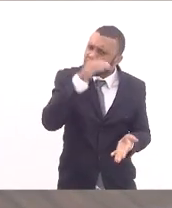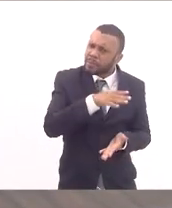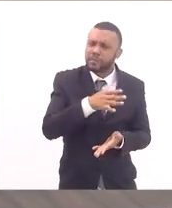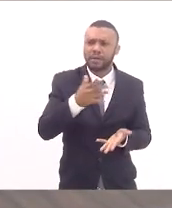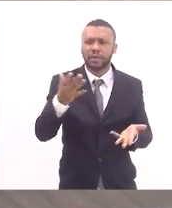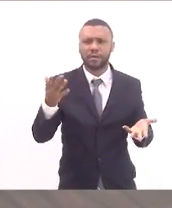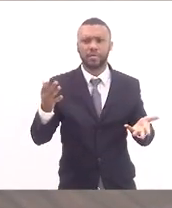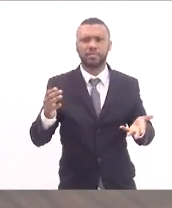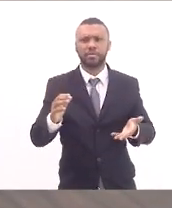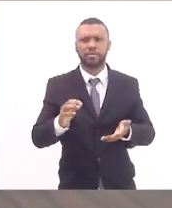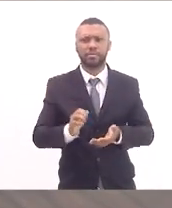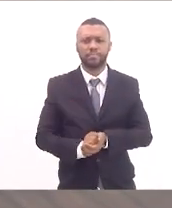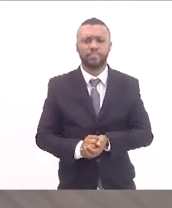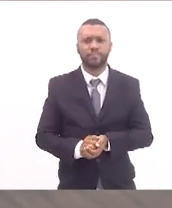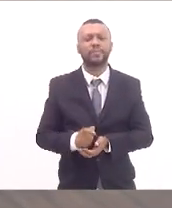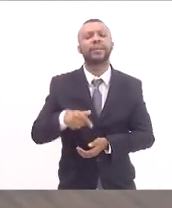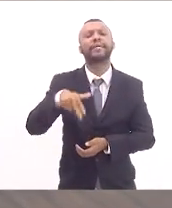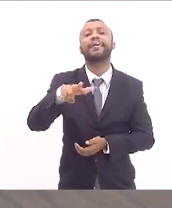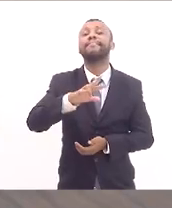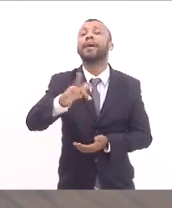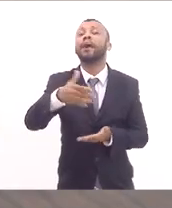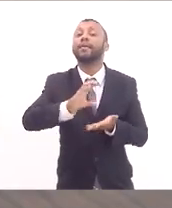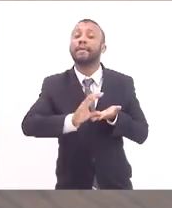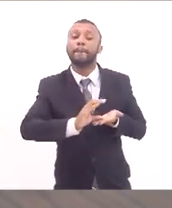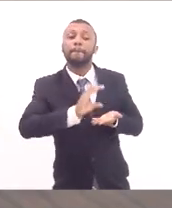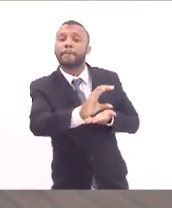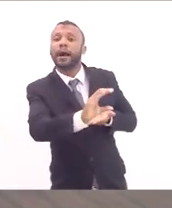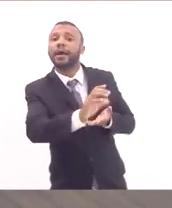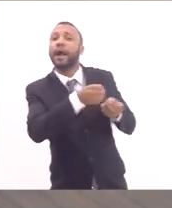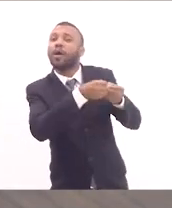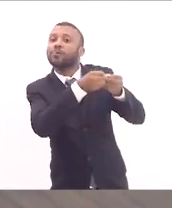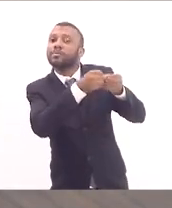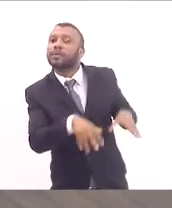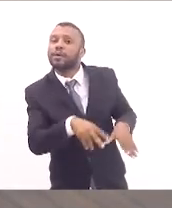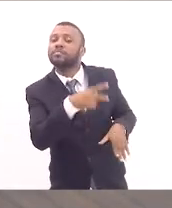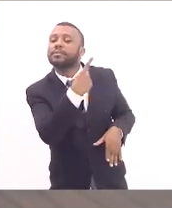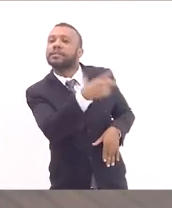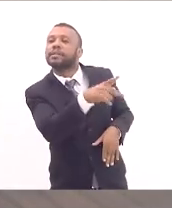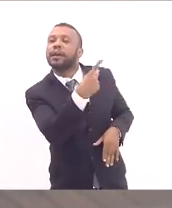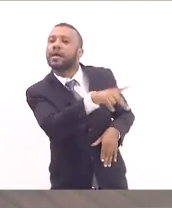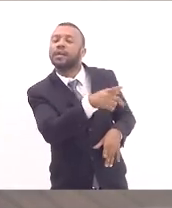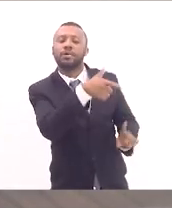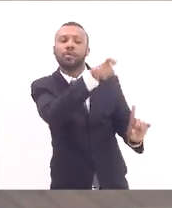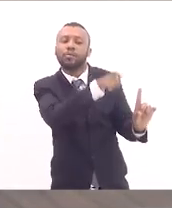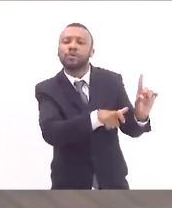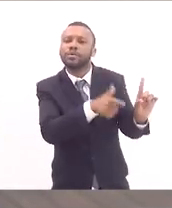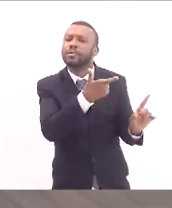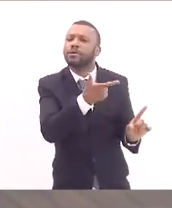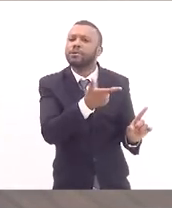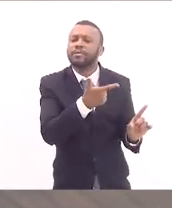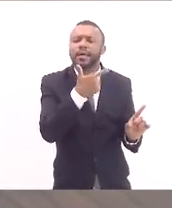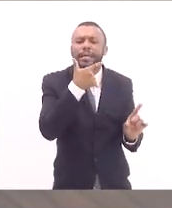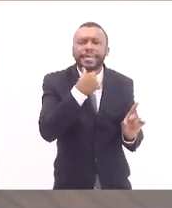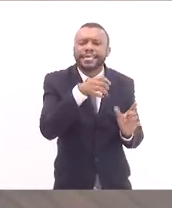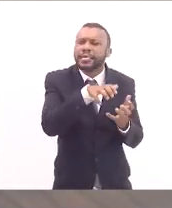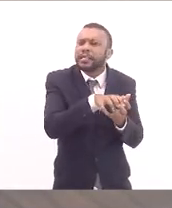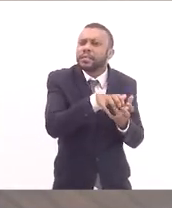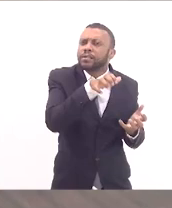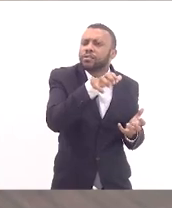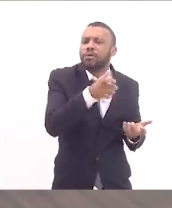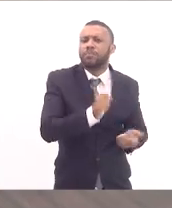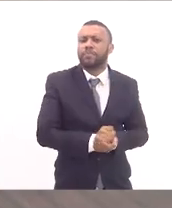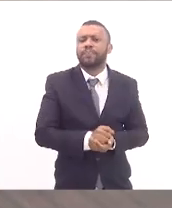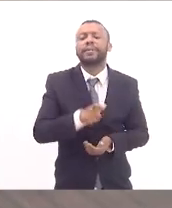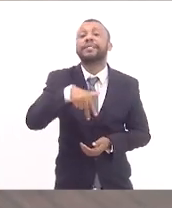Olá e quem irá pagar os danos patrimoniais a esse senhor quem